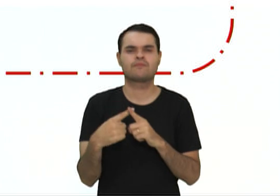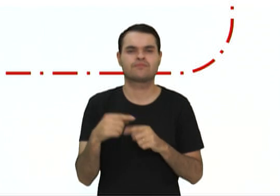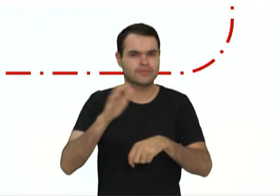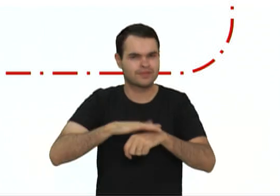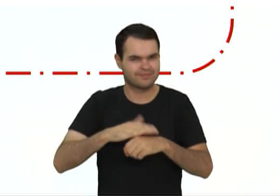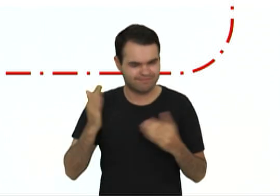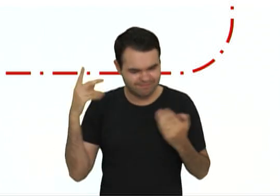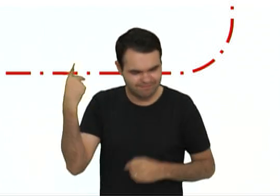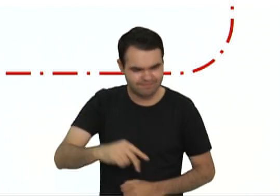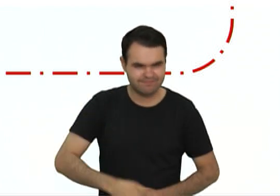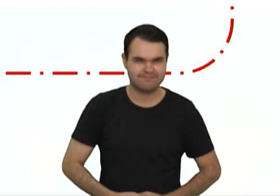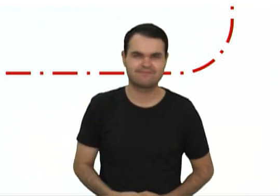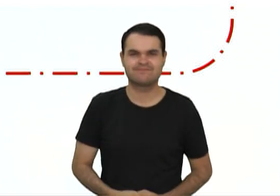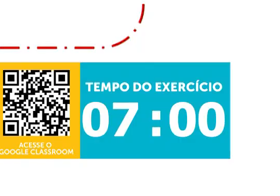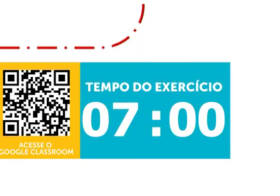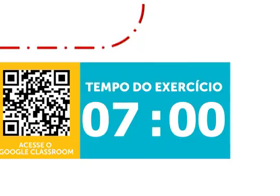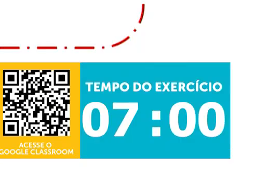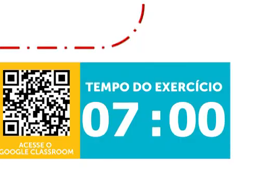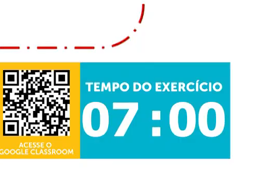está na tela, vai lá!